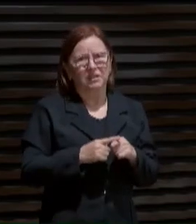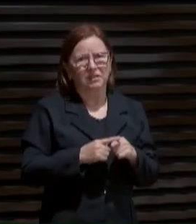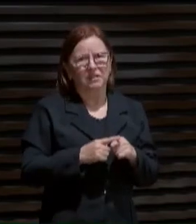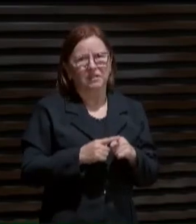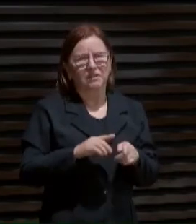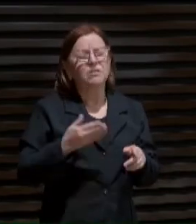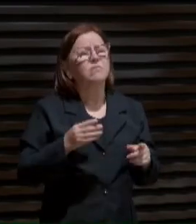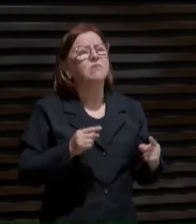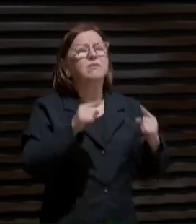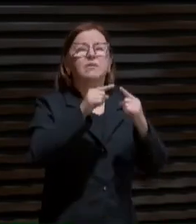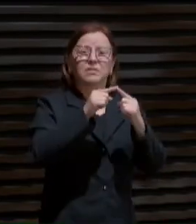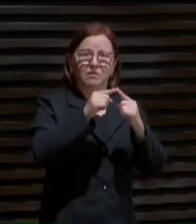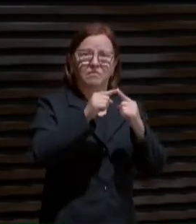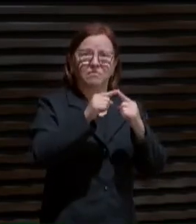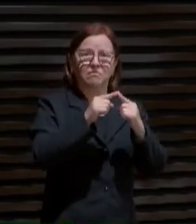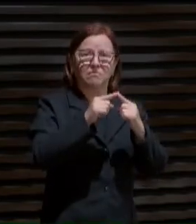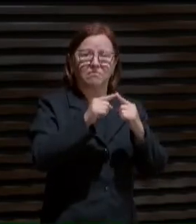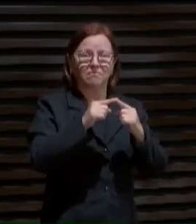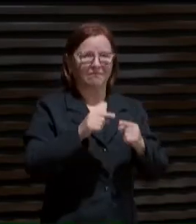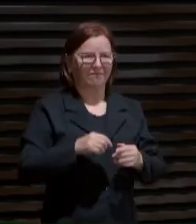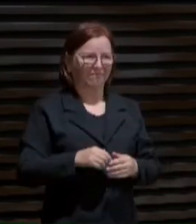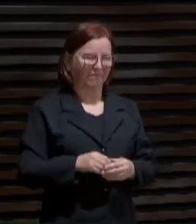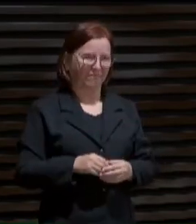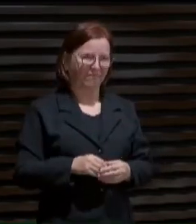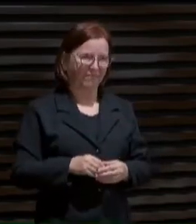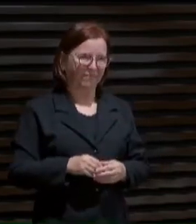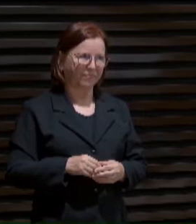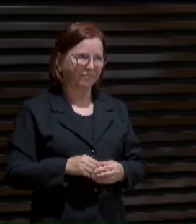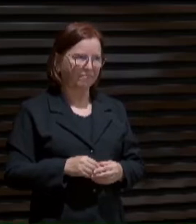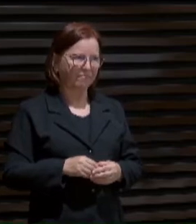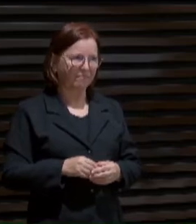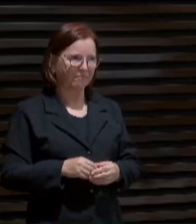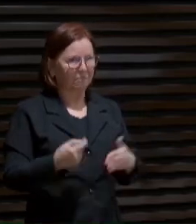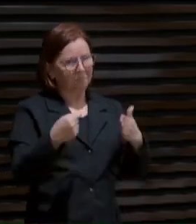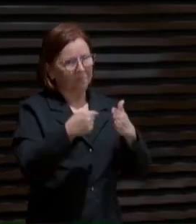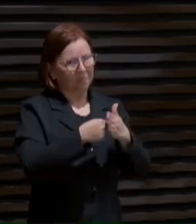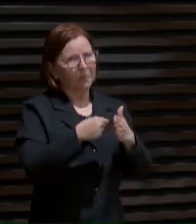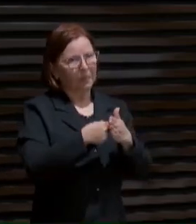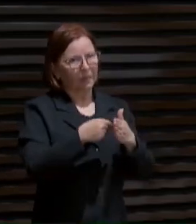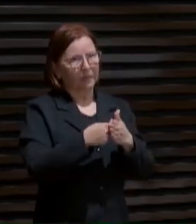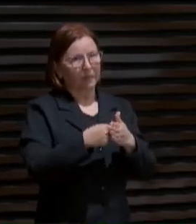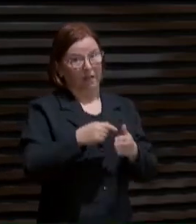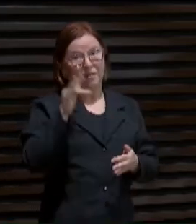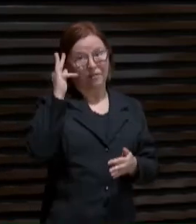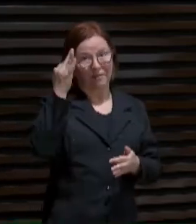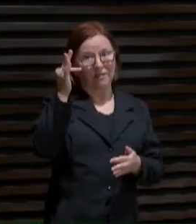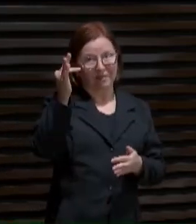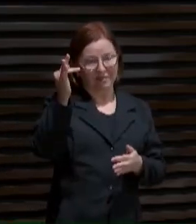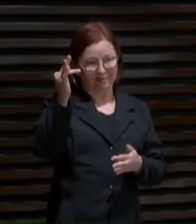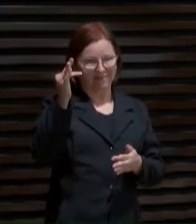existo Qual é a razão da minha existência o questionamento plausível filosófico